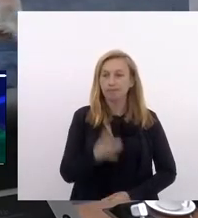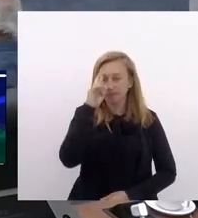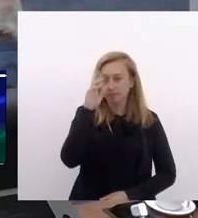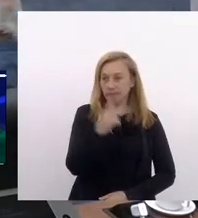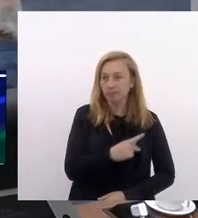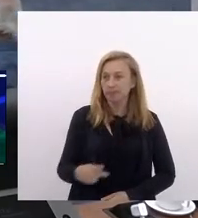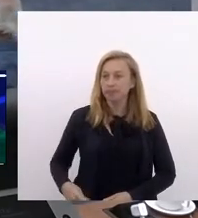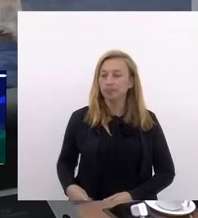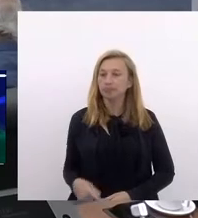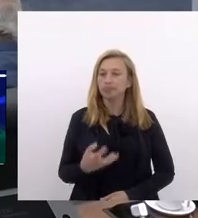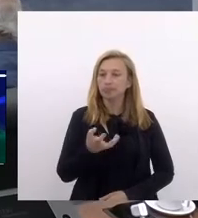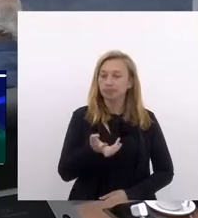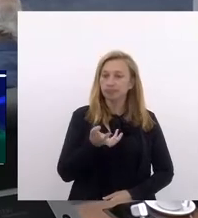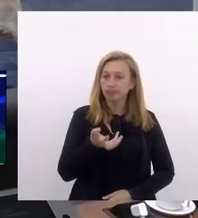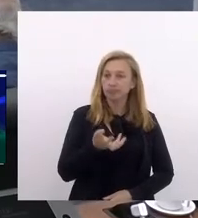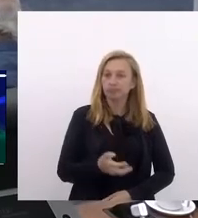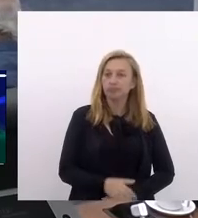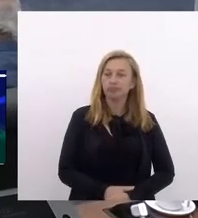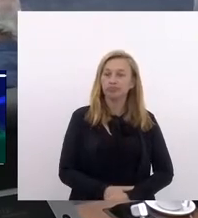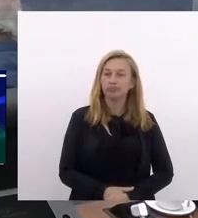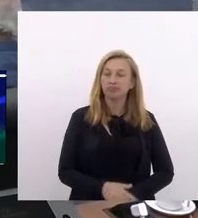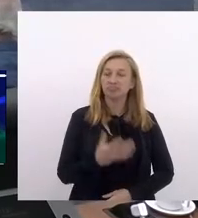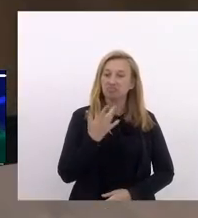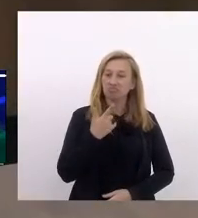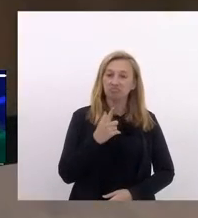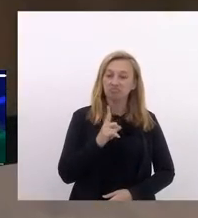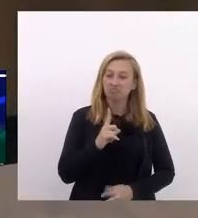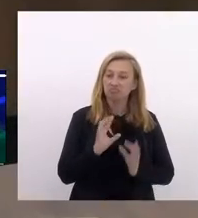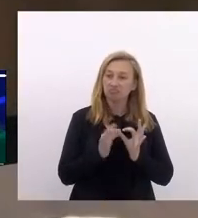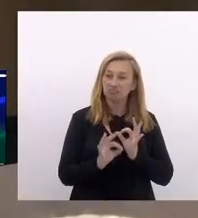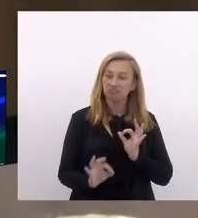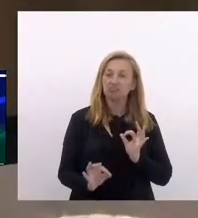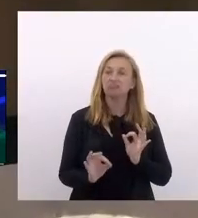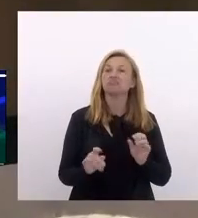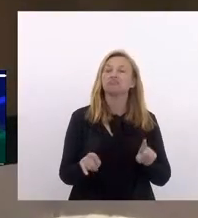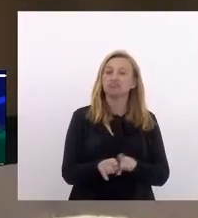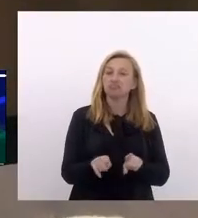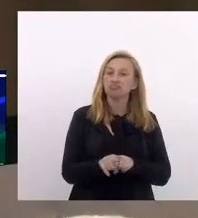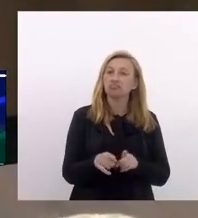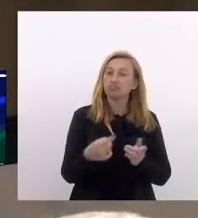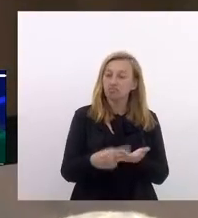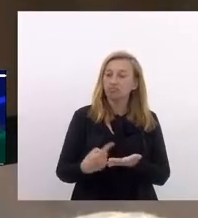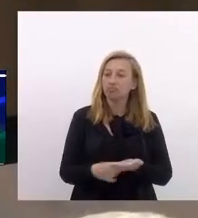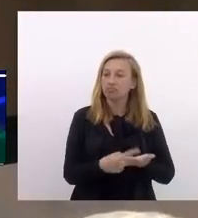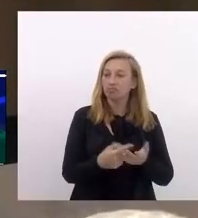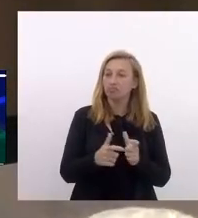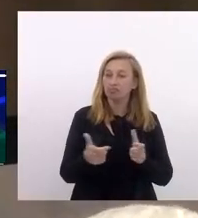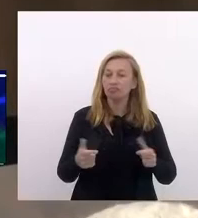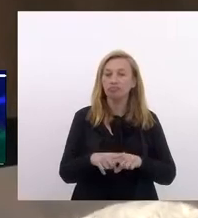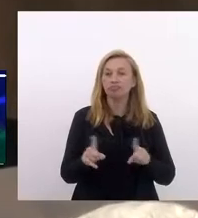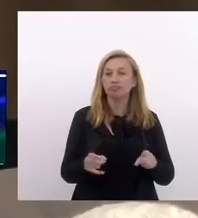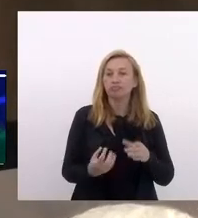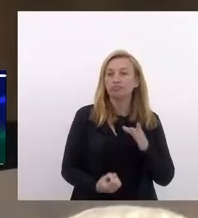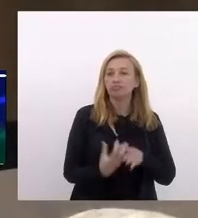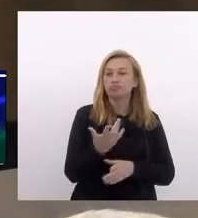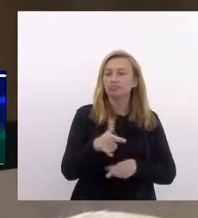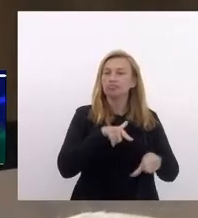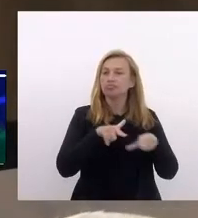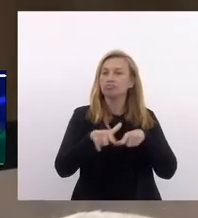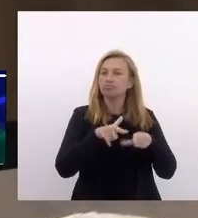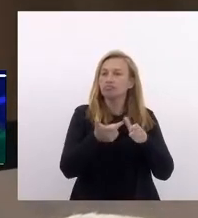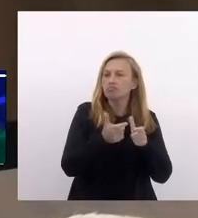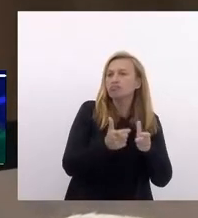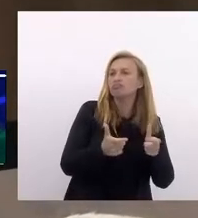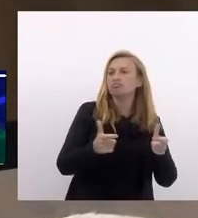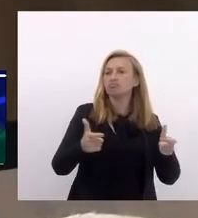eu queria, para também não me alongar, dizer que isso é um fruto também de um longo acordo, mas que ele nasce de um trabalho